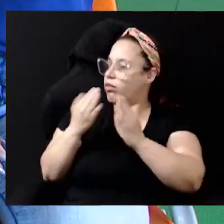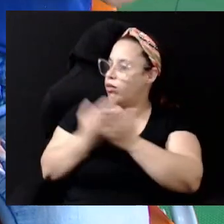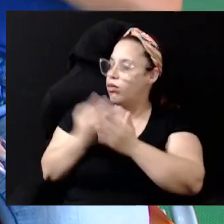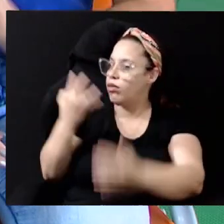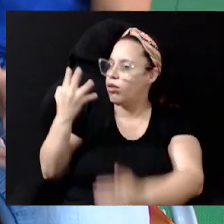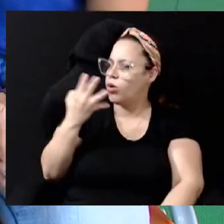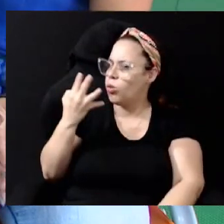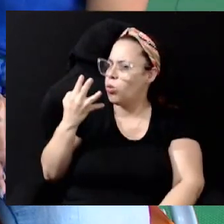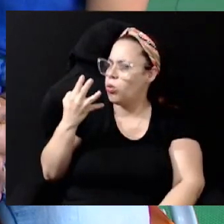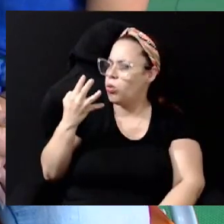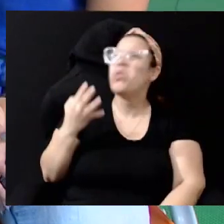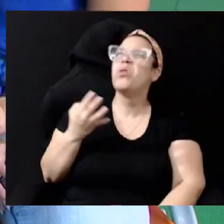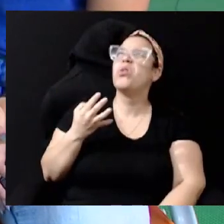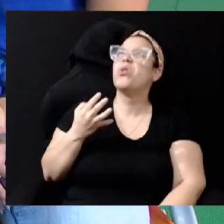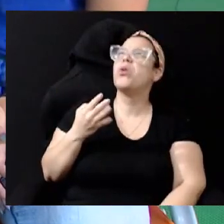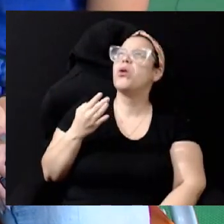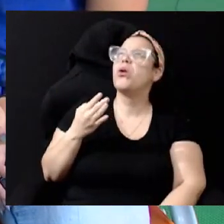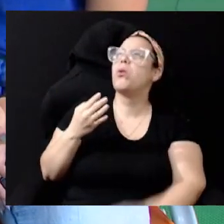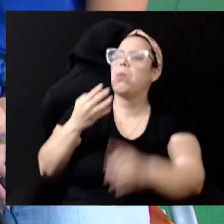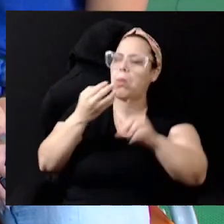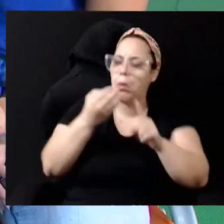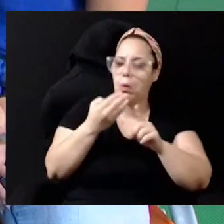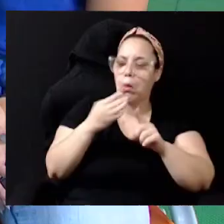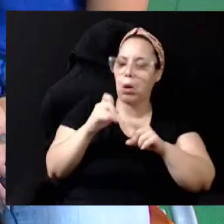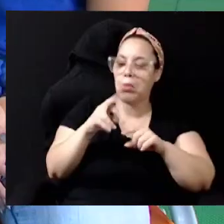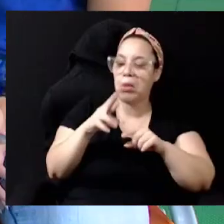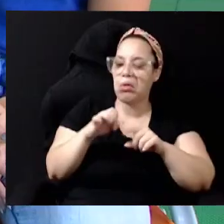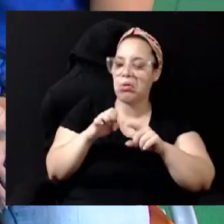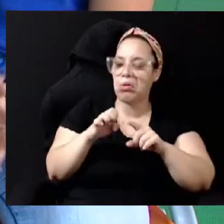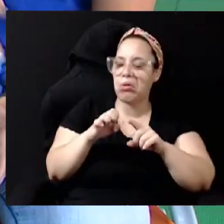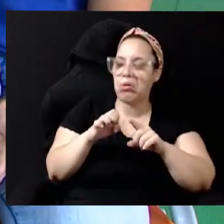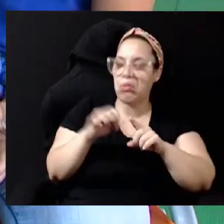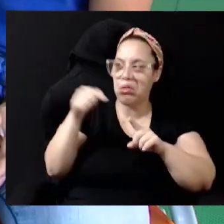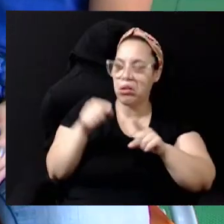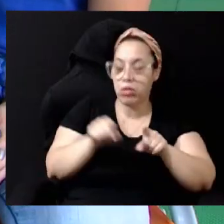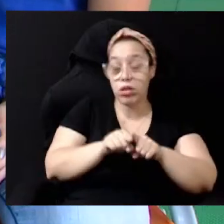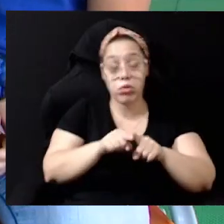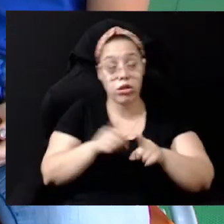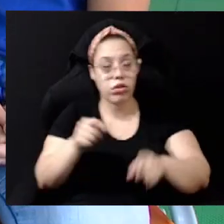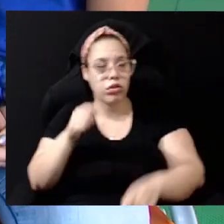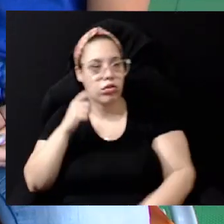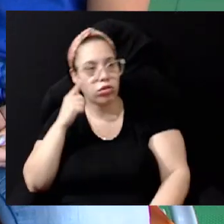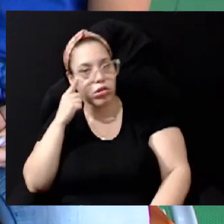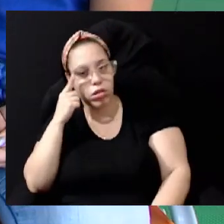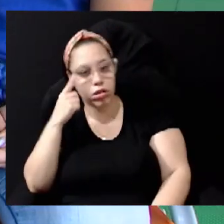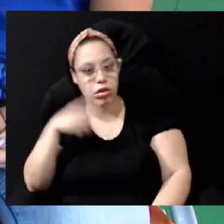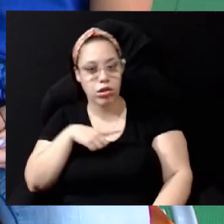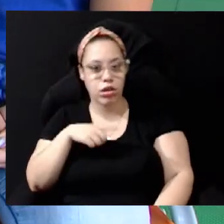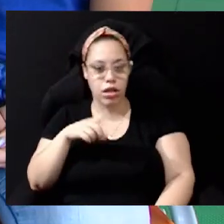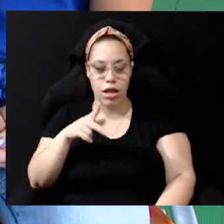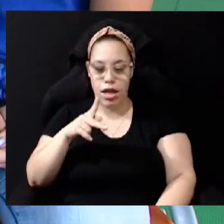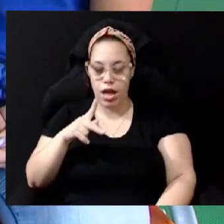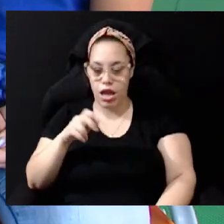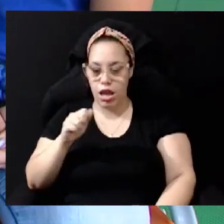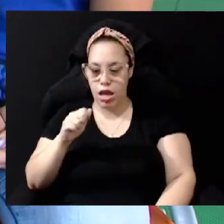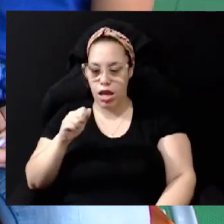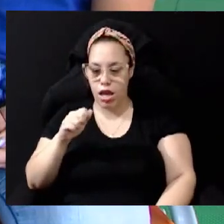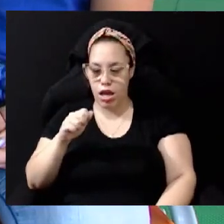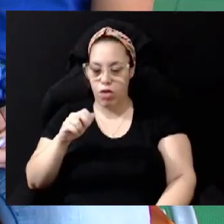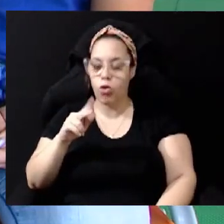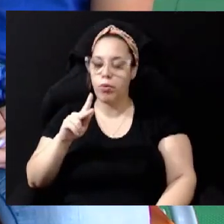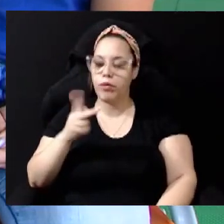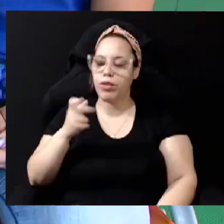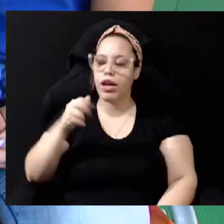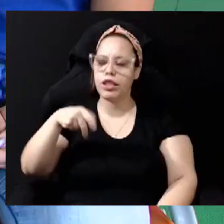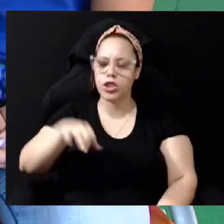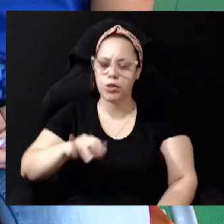eram 4 bimestres, acho que era isso, né? É, aqui também. E aí tinha handball,